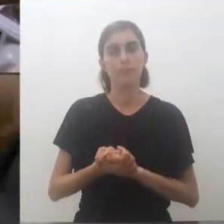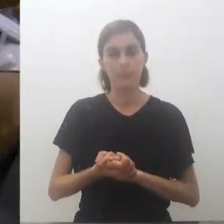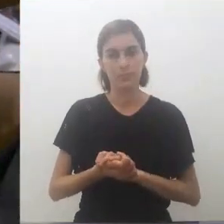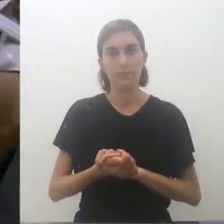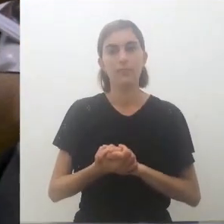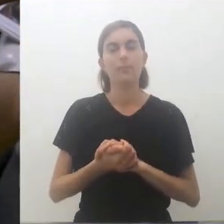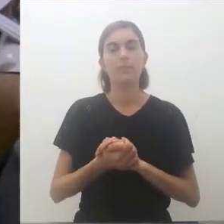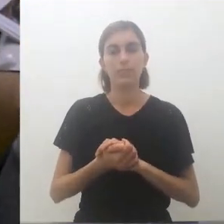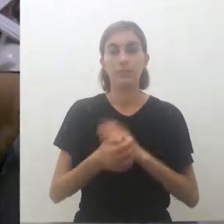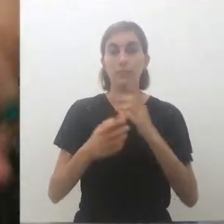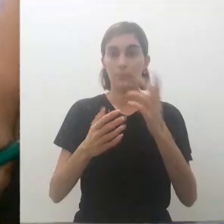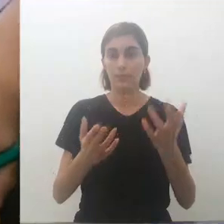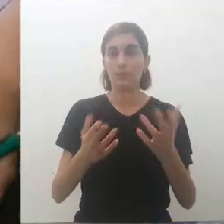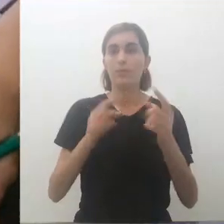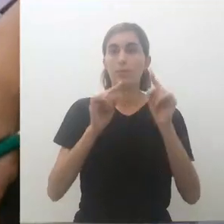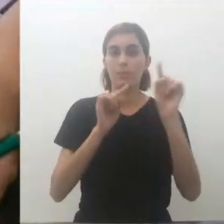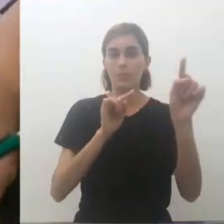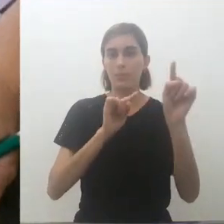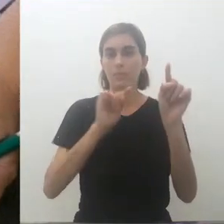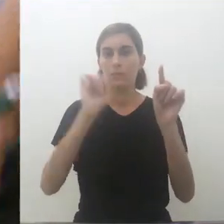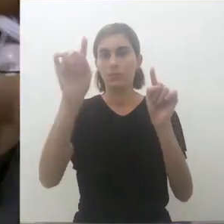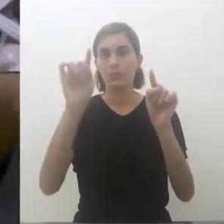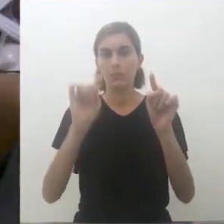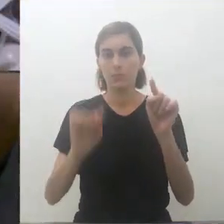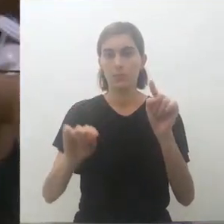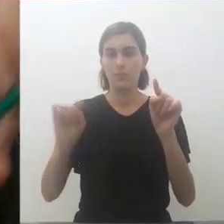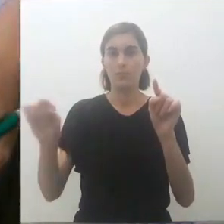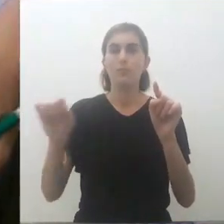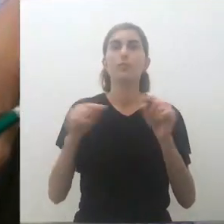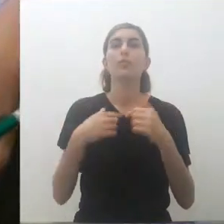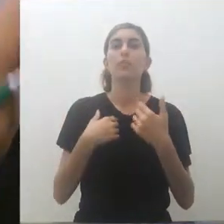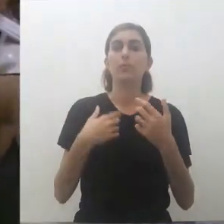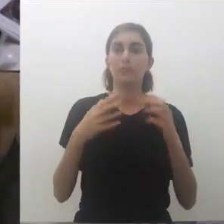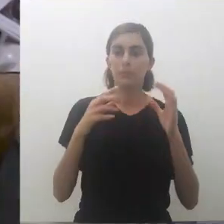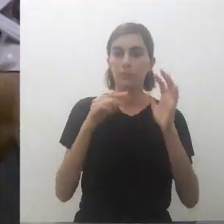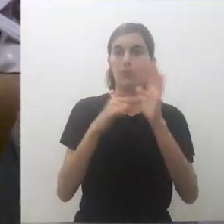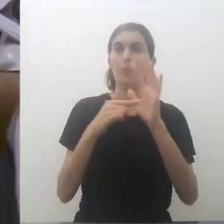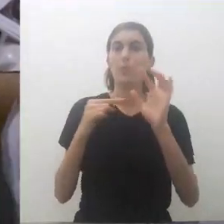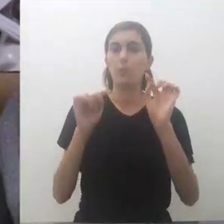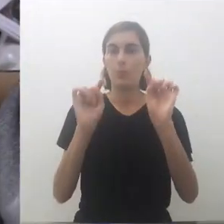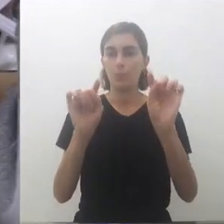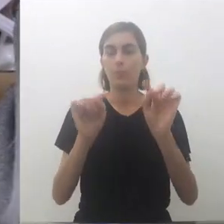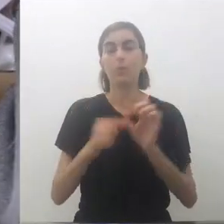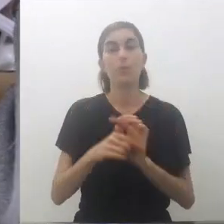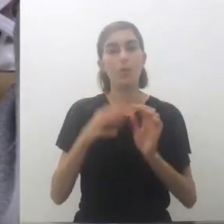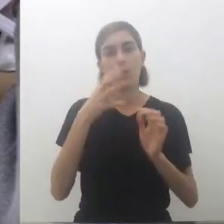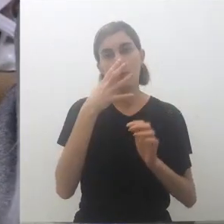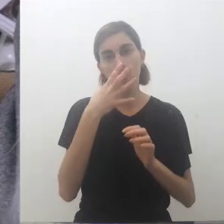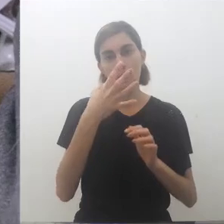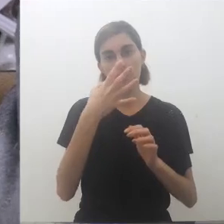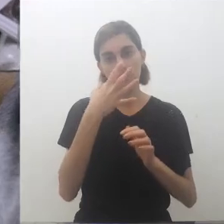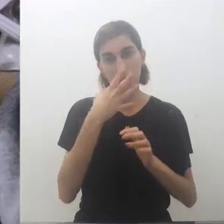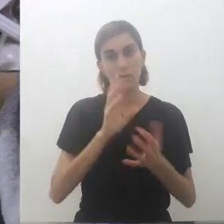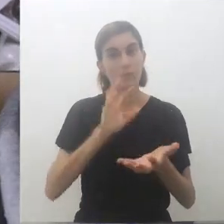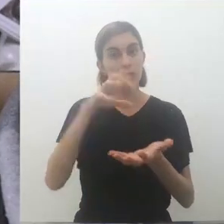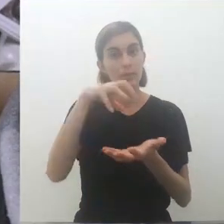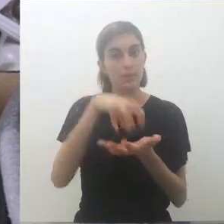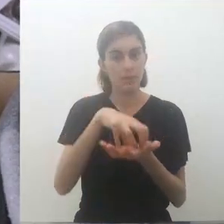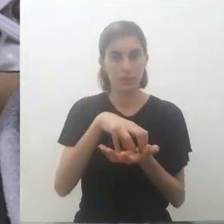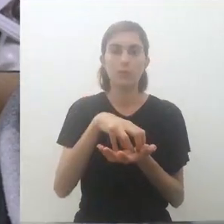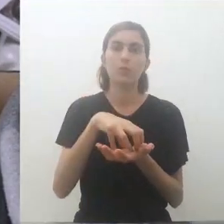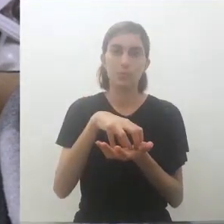que seriam os pontos de maior concentração visual. Observando que o centro da folha, que seria o